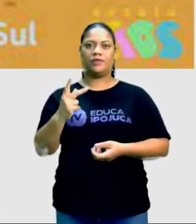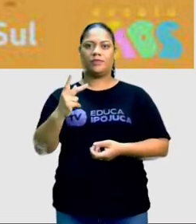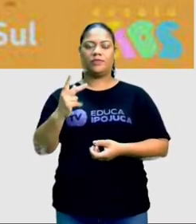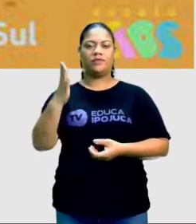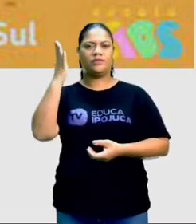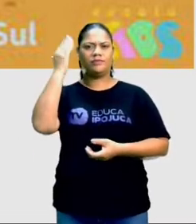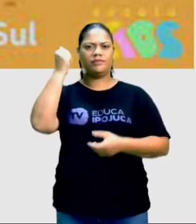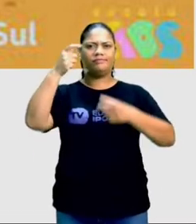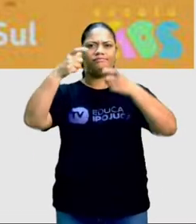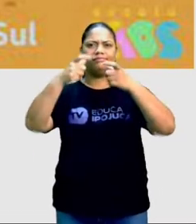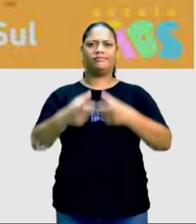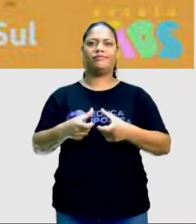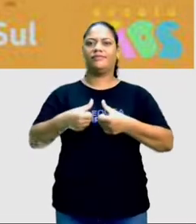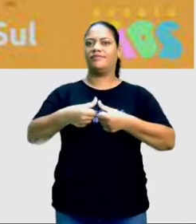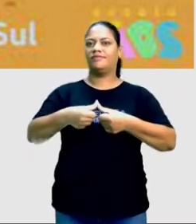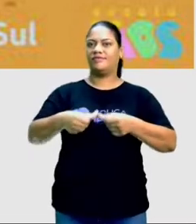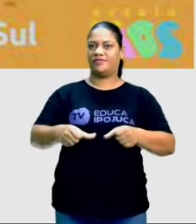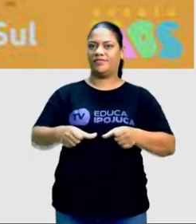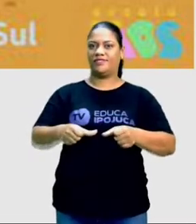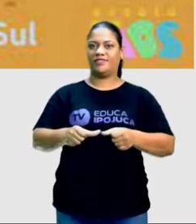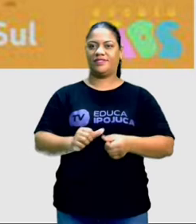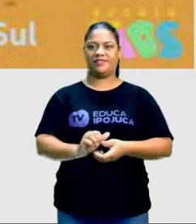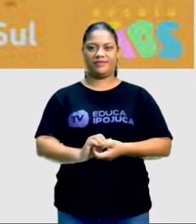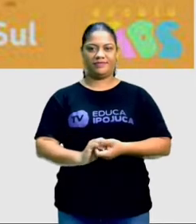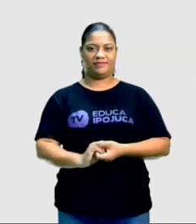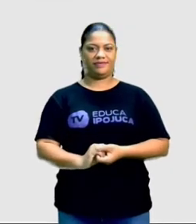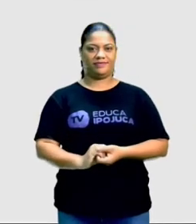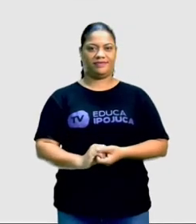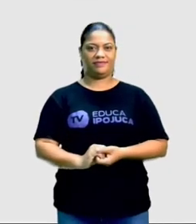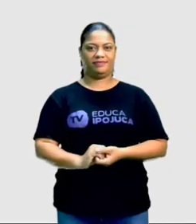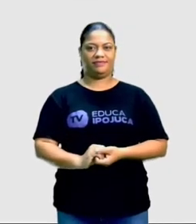nesse todo, nessa composição terrestre.